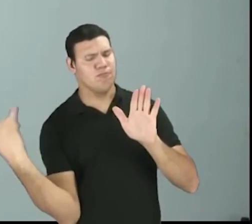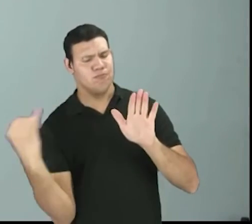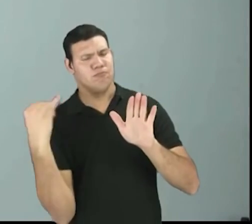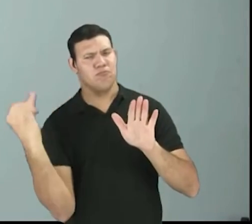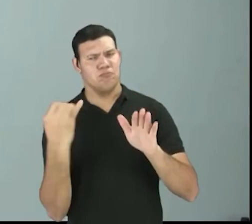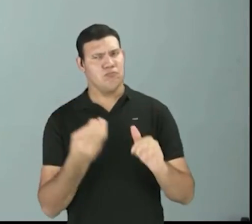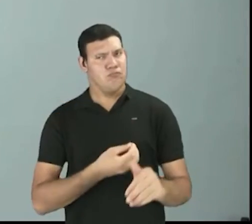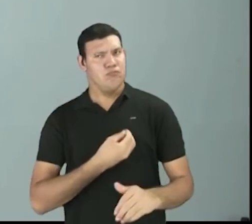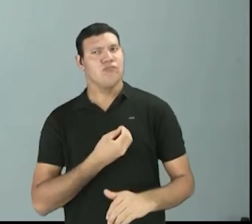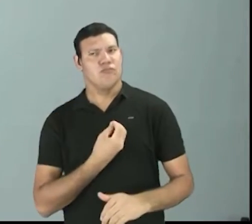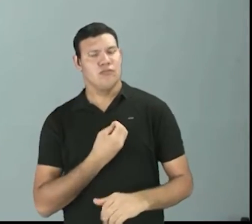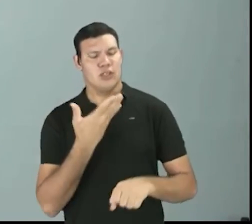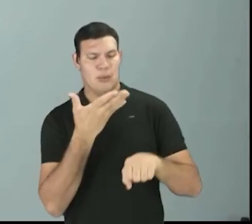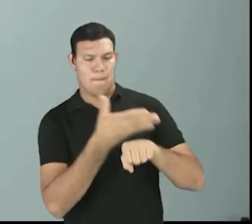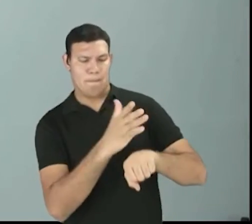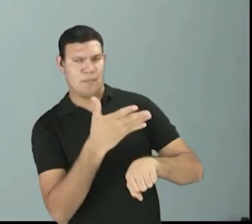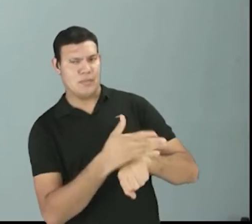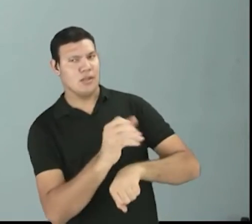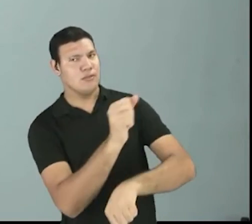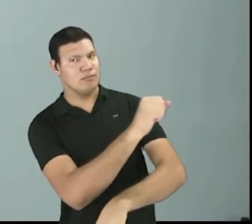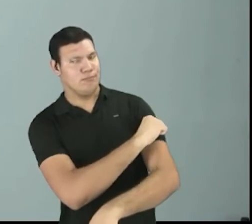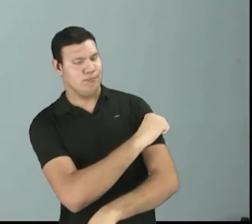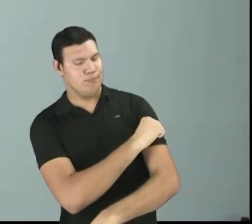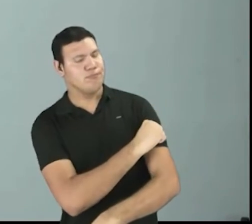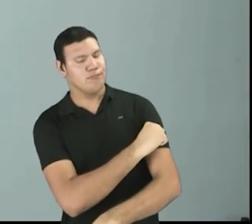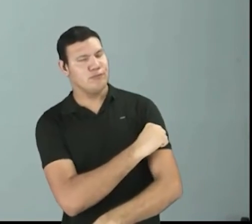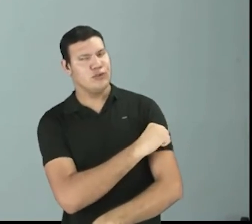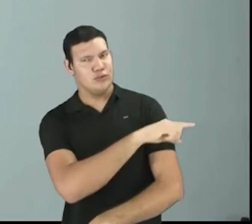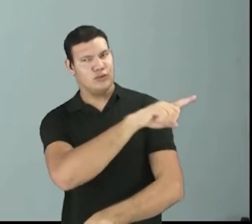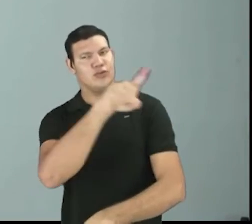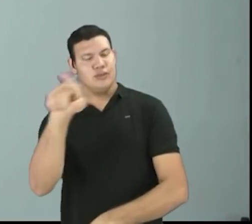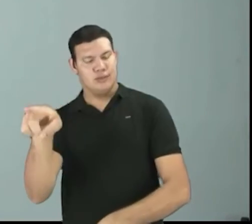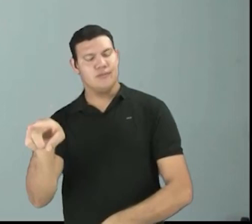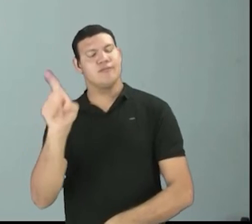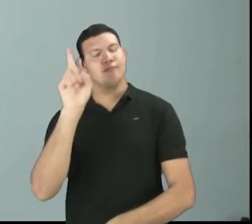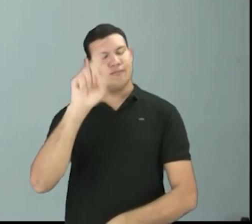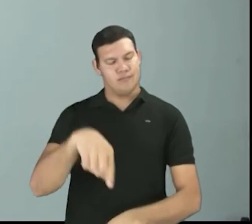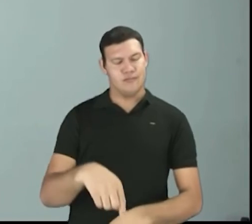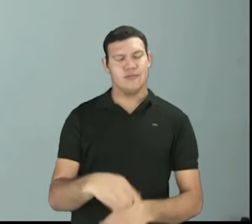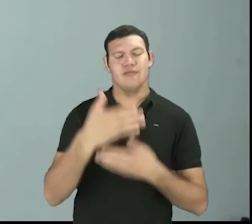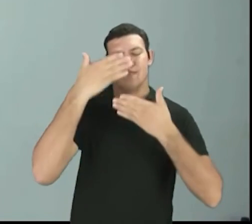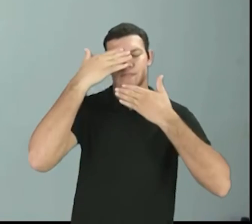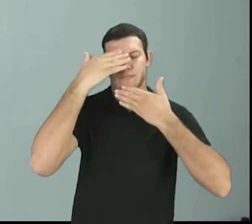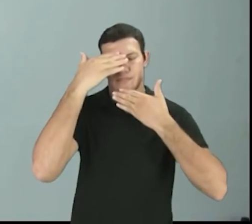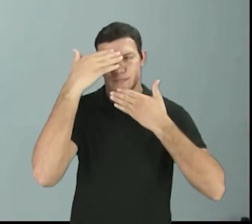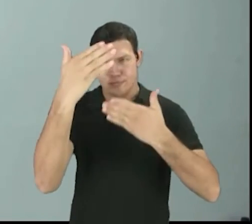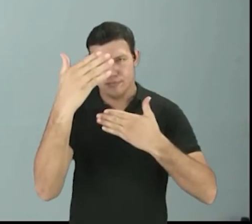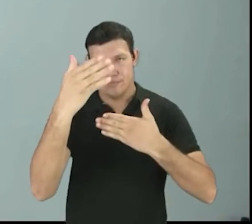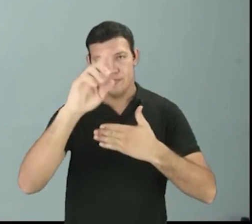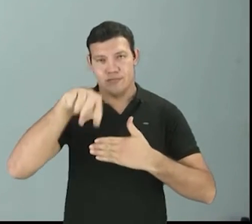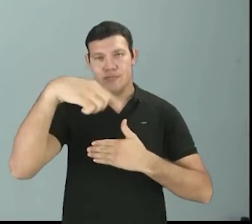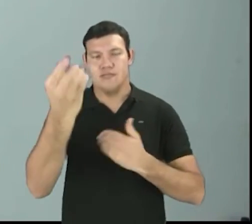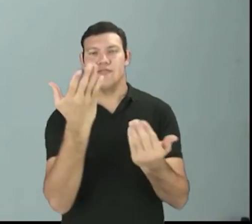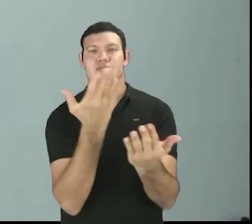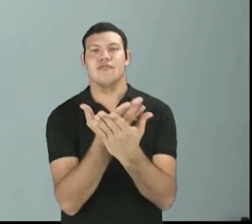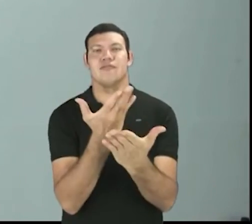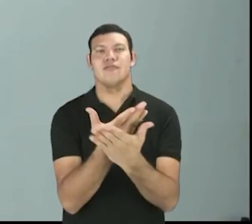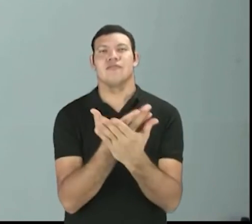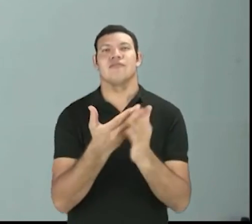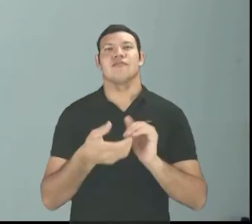nossa prática de letrados que nós somos, né? Então tá, muito obrigado e até a próxima.